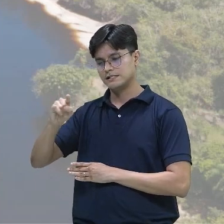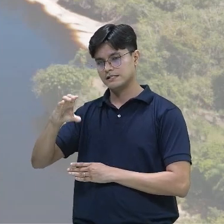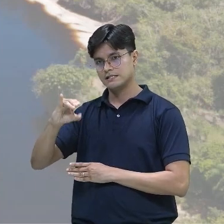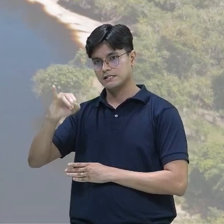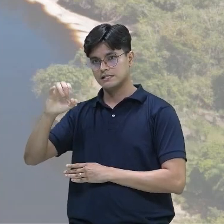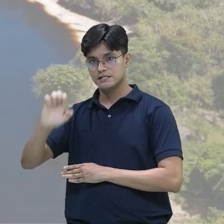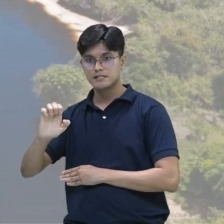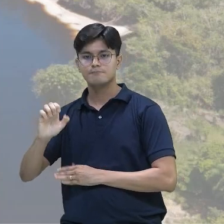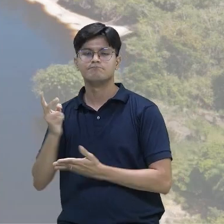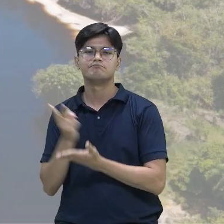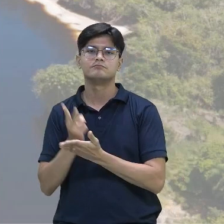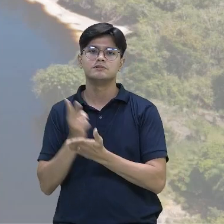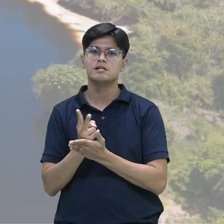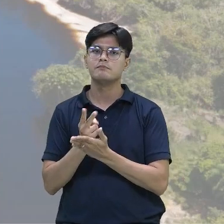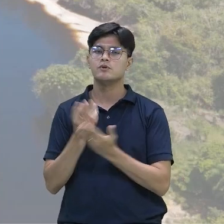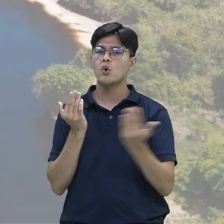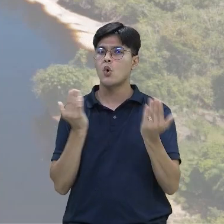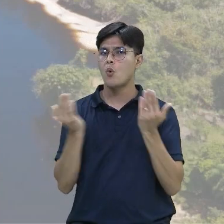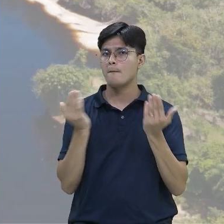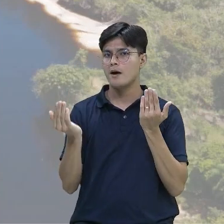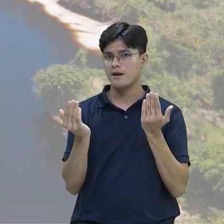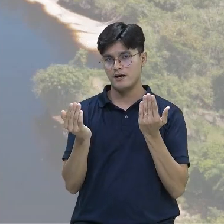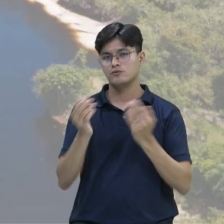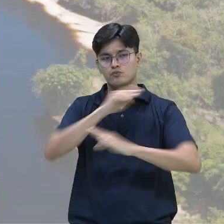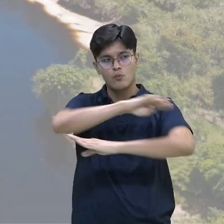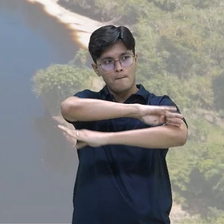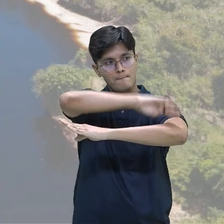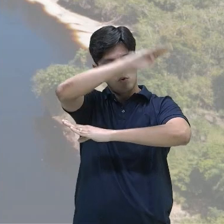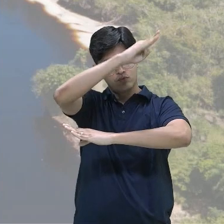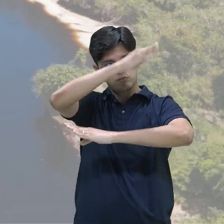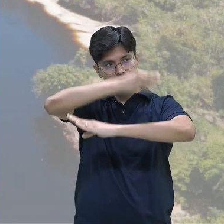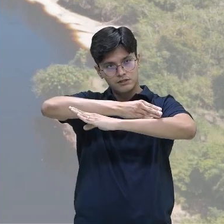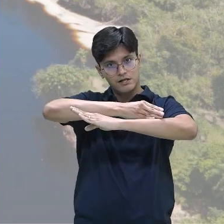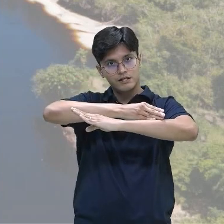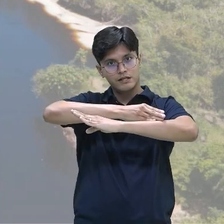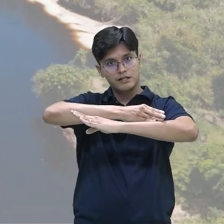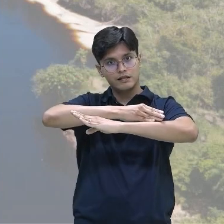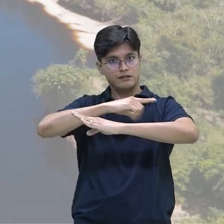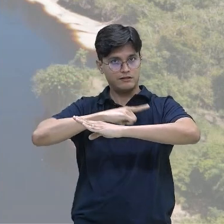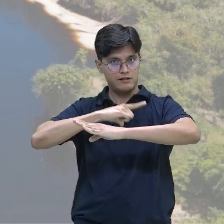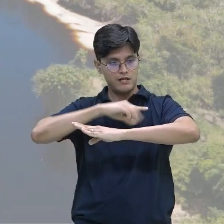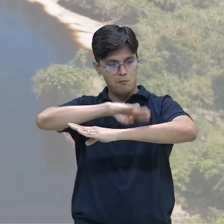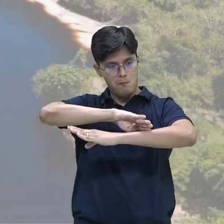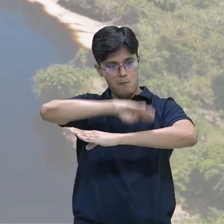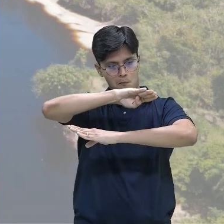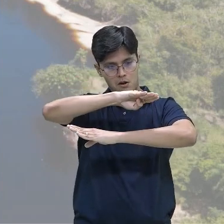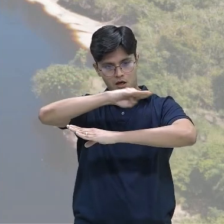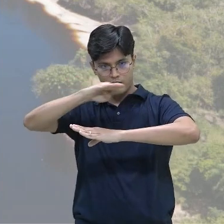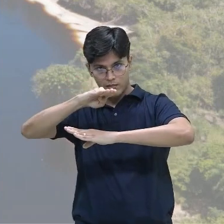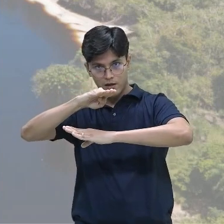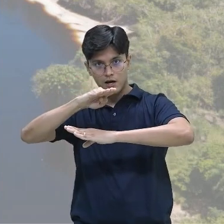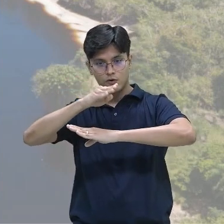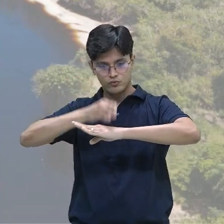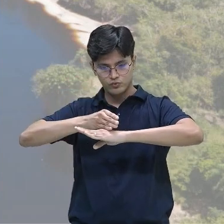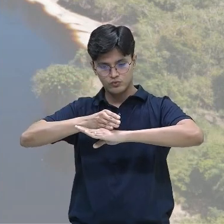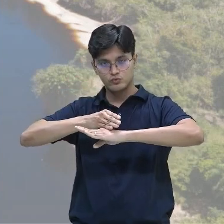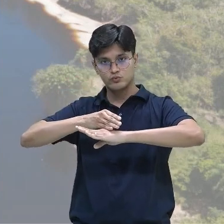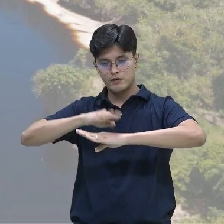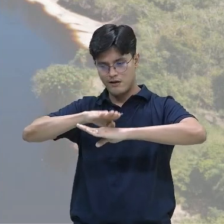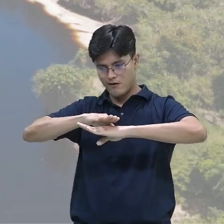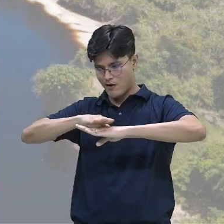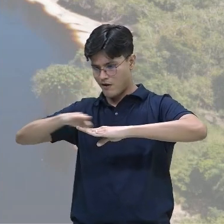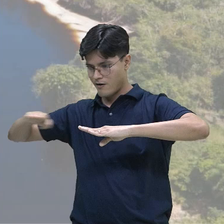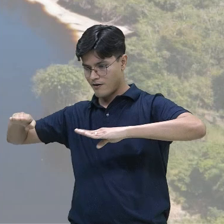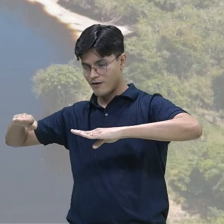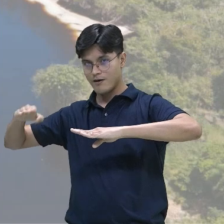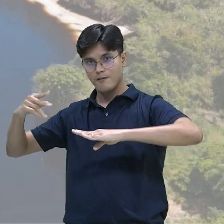comparado com relação à montanha e ao planalto, né? Então, a gente tem baixas altitudes comparadas às outras formas de relevo, a gente vai classificar